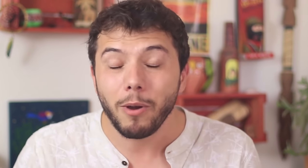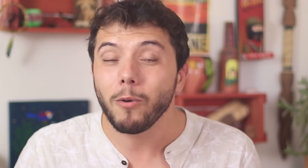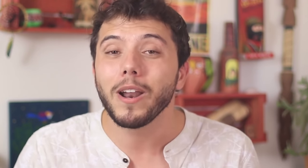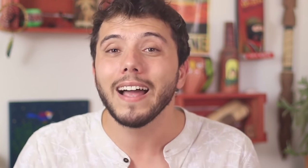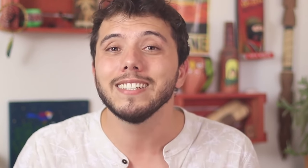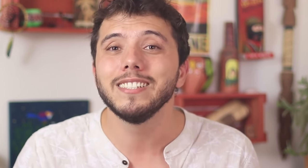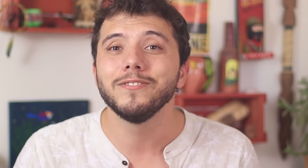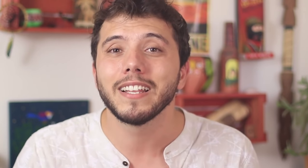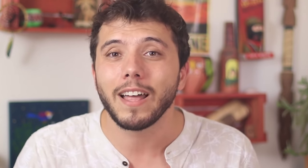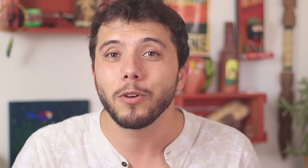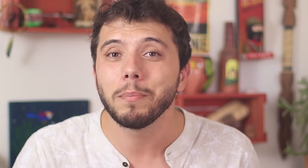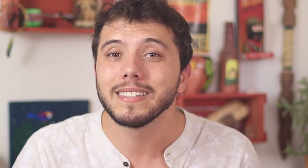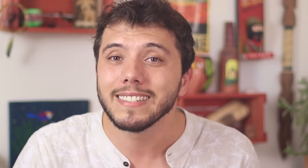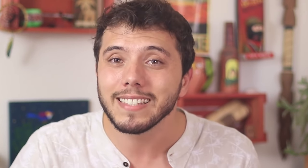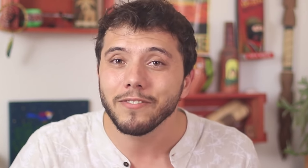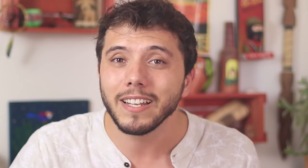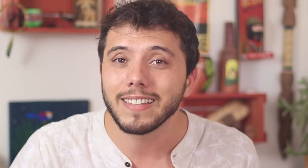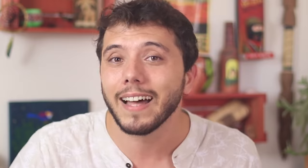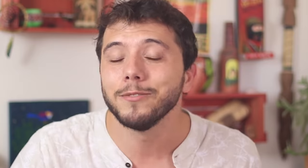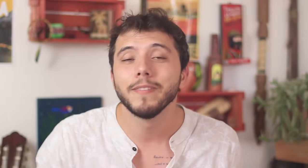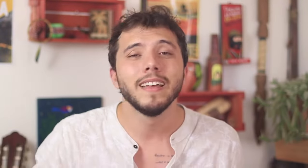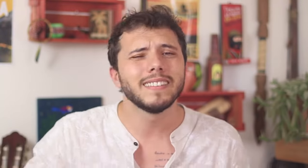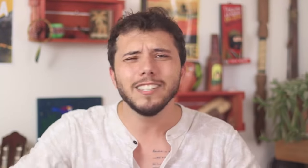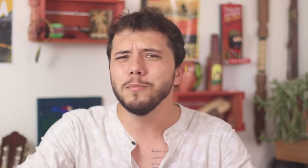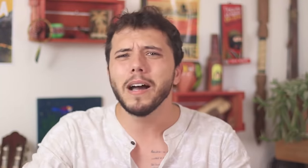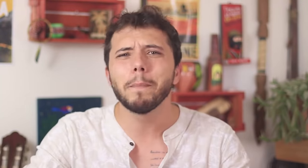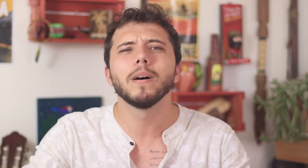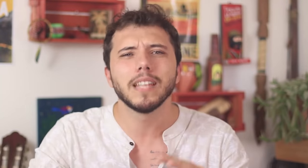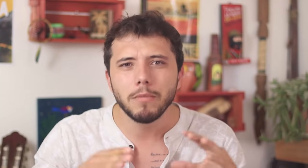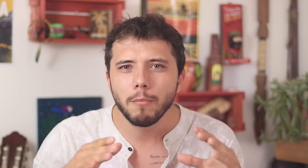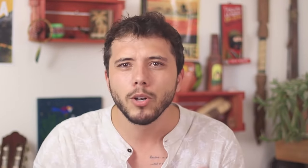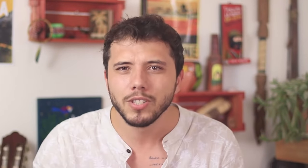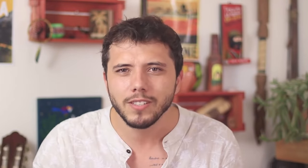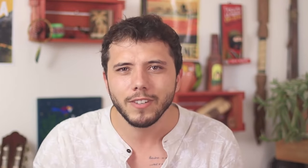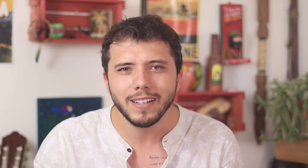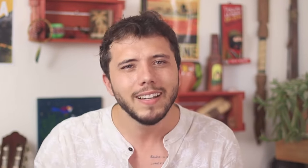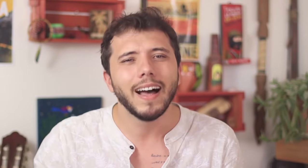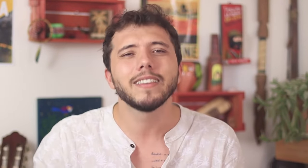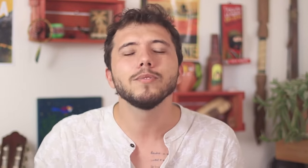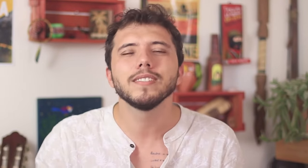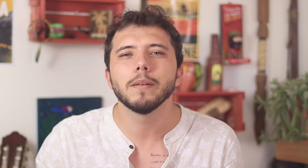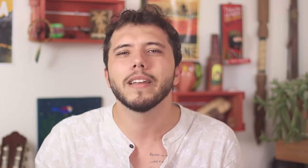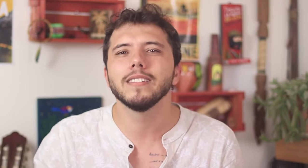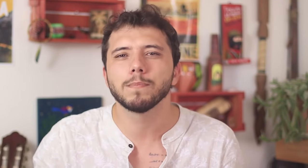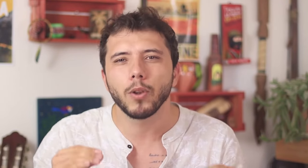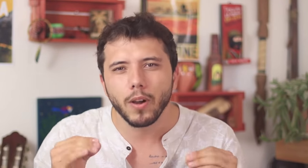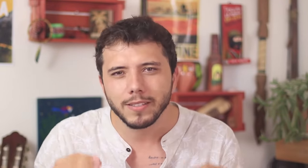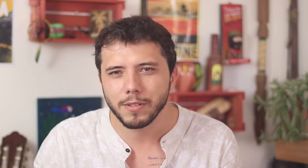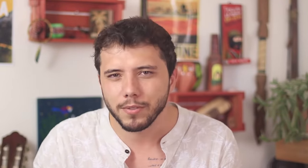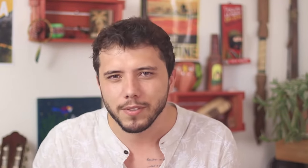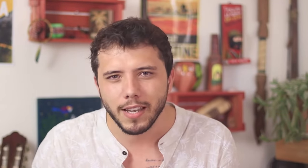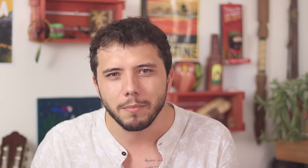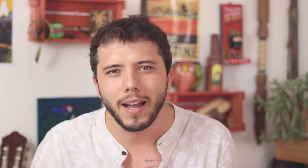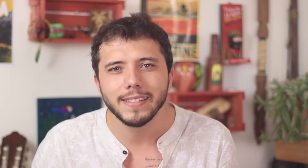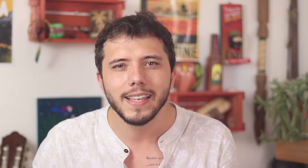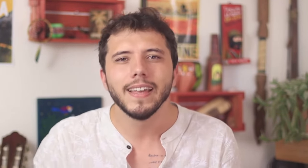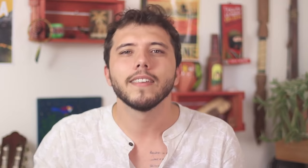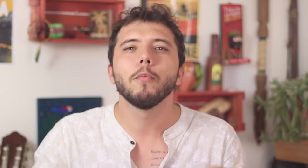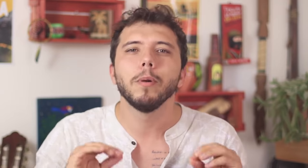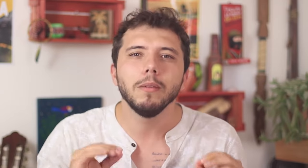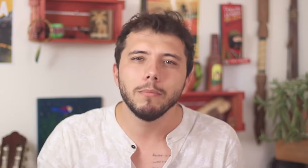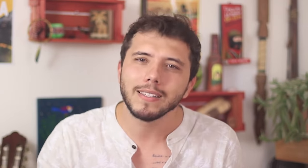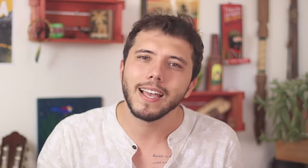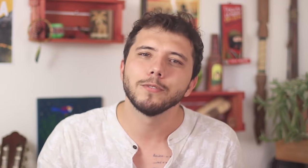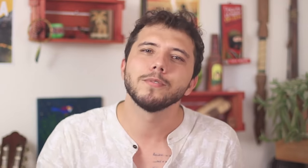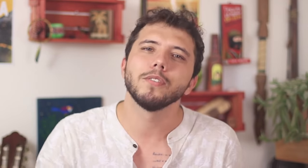amor ao próximo e com a coragem de enfrentar o que precisas e desde uma pandemia mortífera até um sistema que explora as pessoas os animais